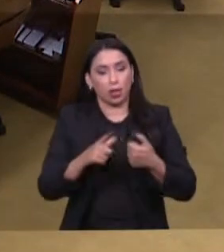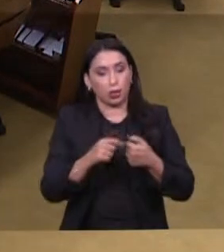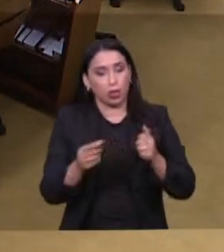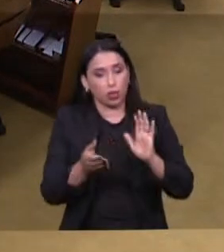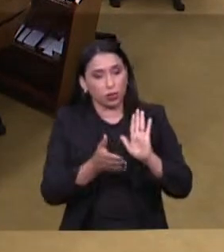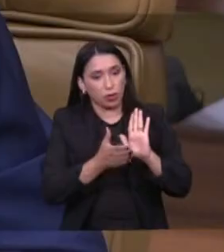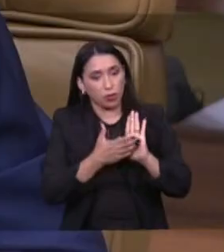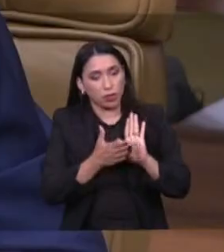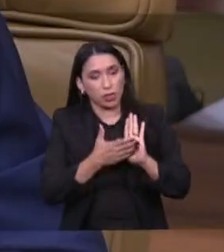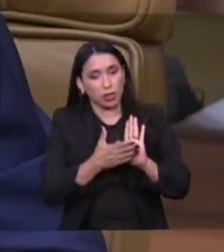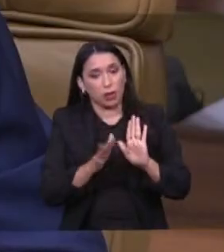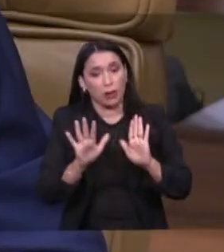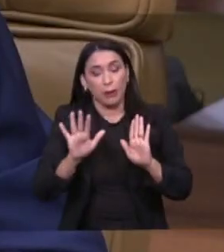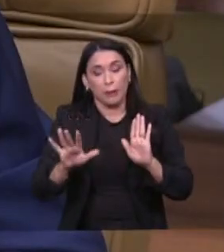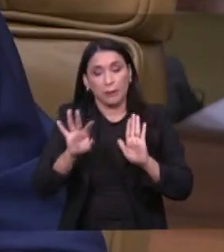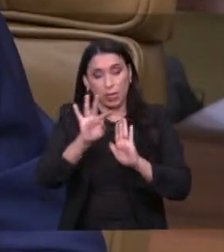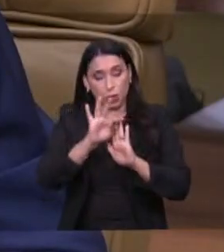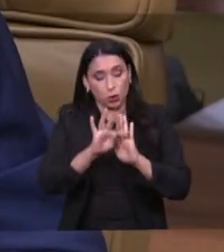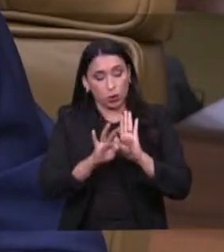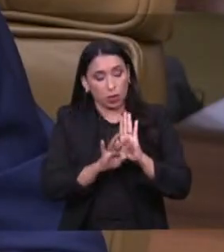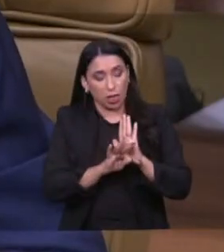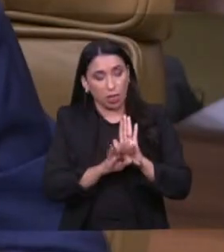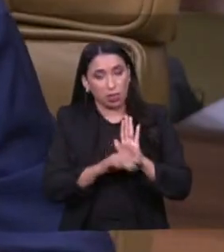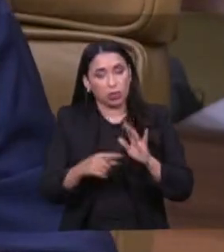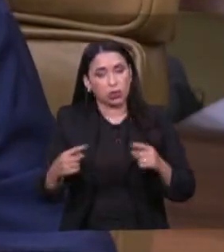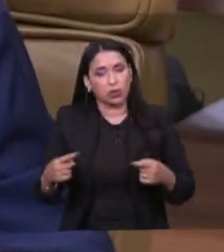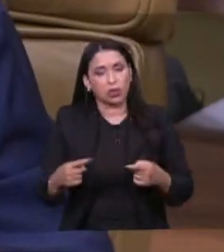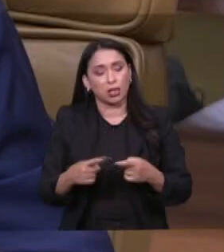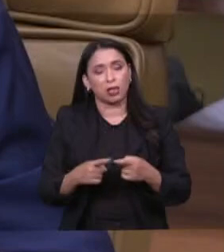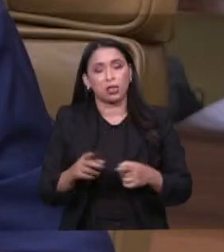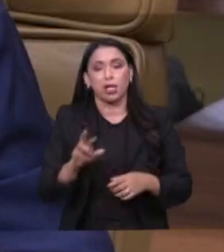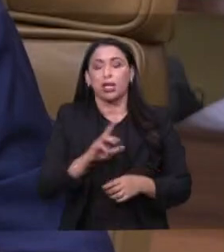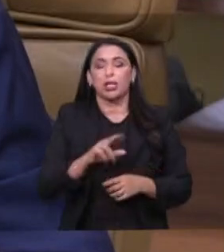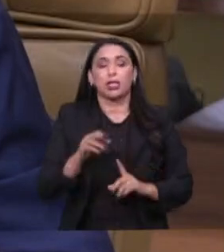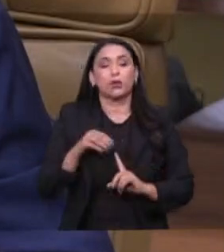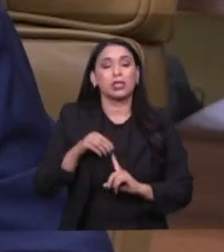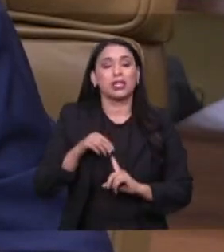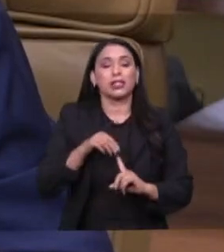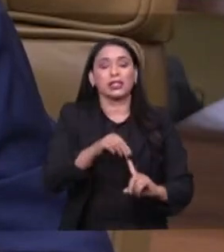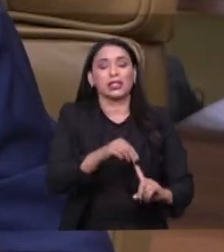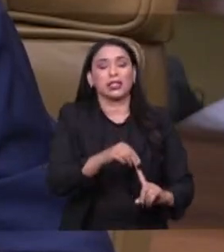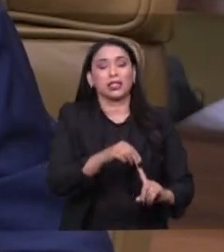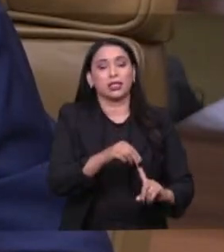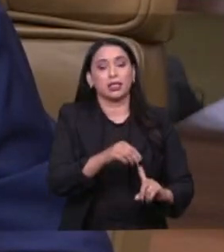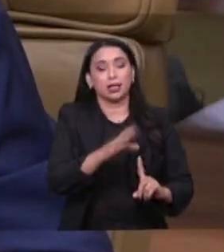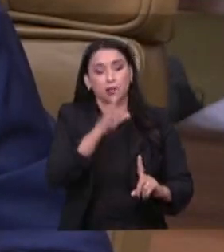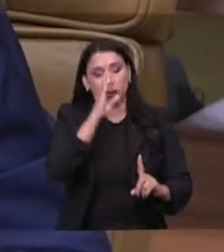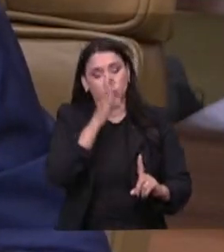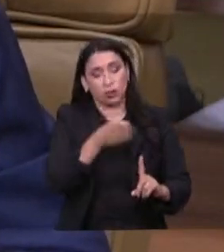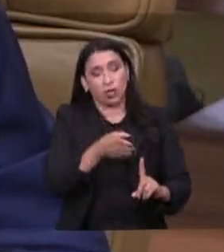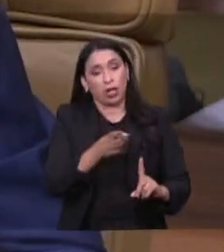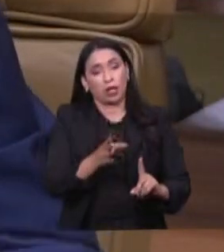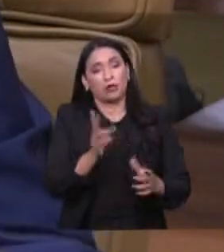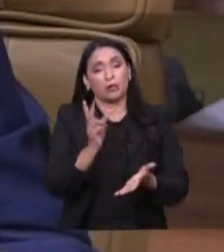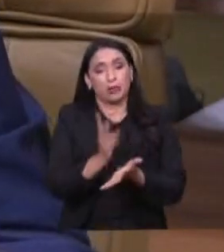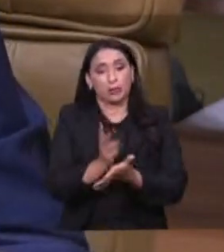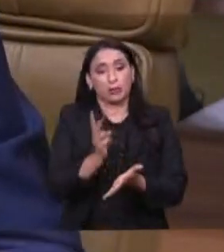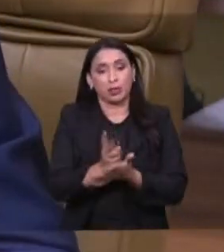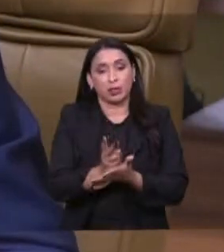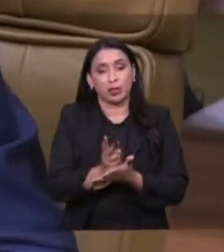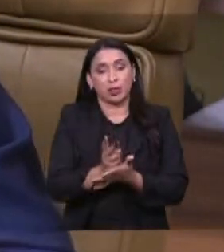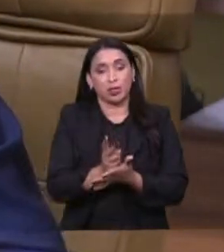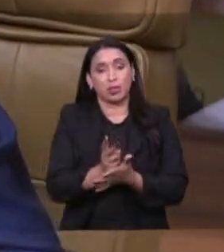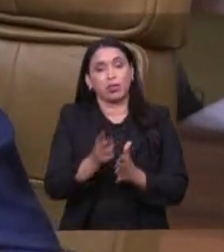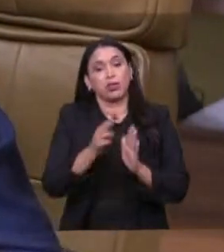Aí, Vossa Excelência, na interpretação, conforme diz, que não será designado por decisão discricionária. Isso. Mas mantém a parte, conforme